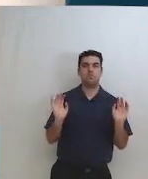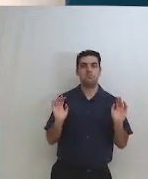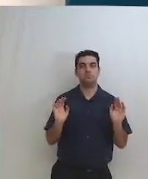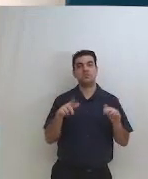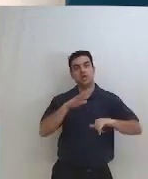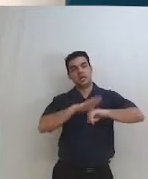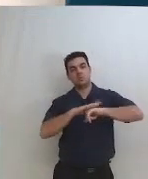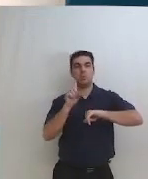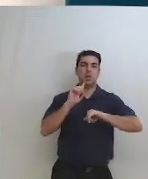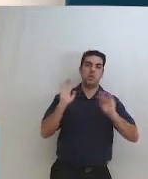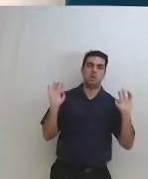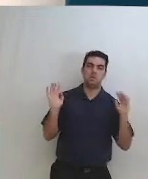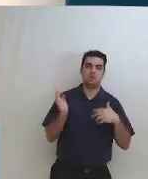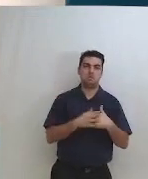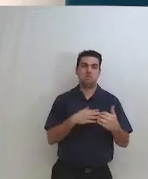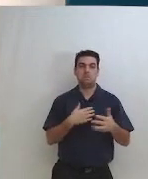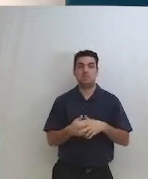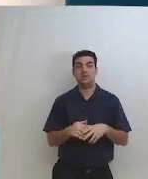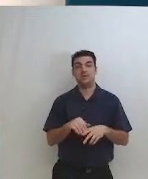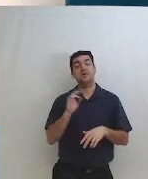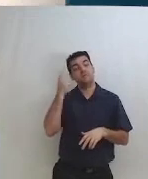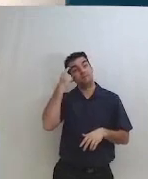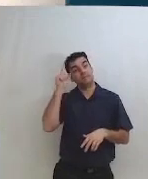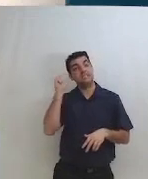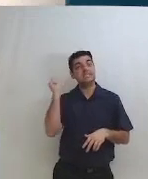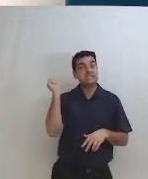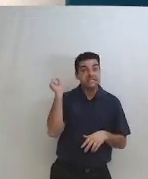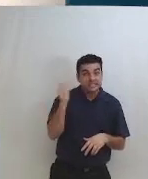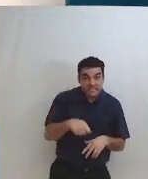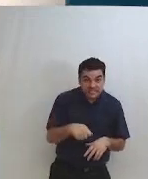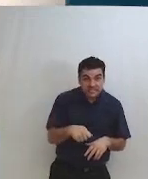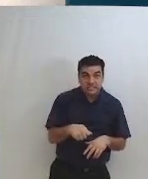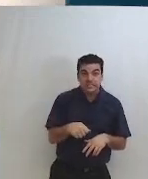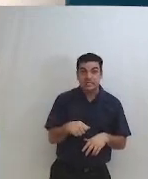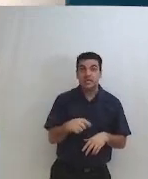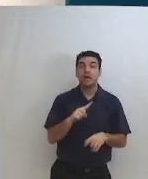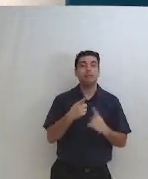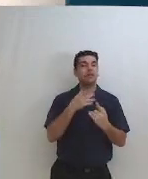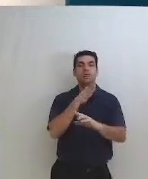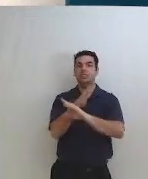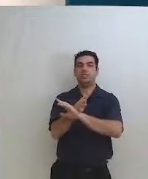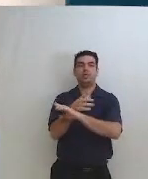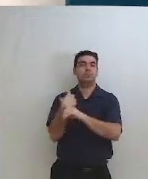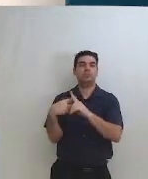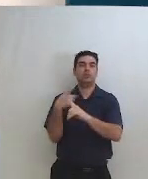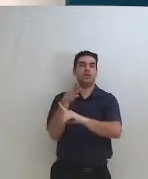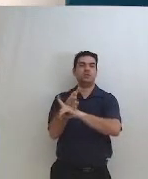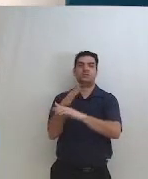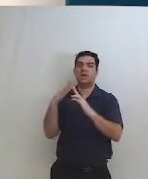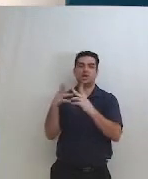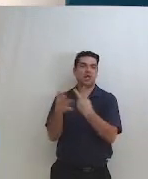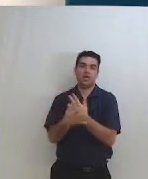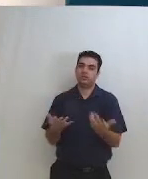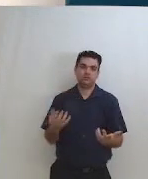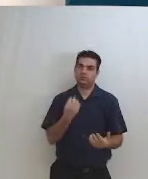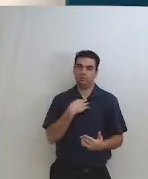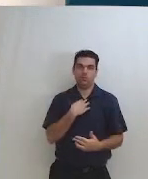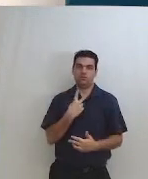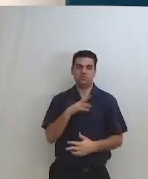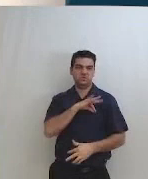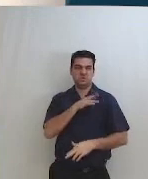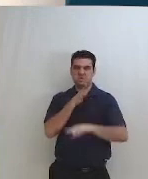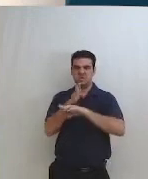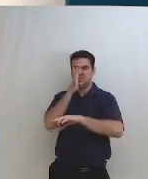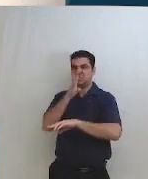que se considerasse que foi, esse próprio flagrante decorreu de uma invasão ilegal na casa do paciente. Então, só reforçar